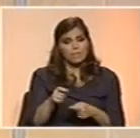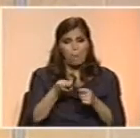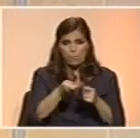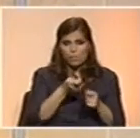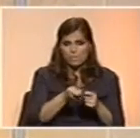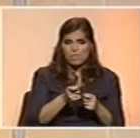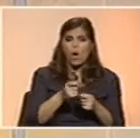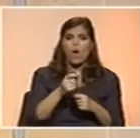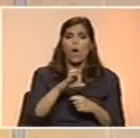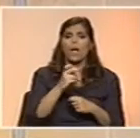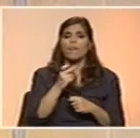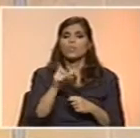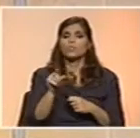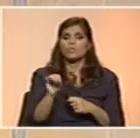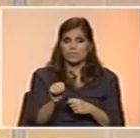também ao Carlos,